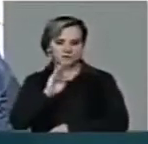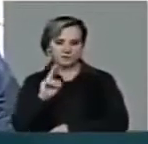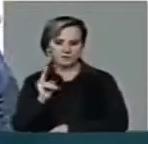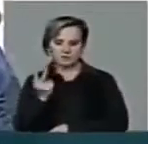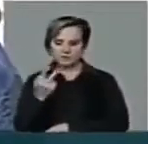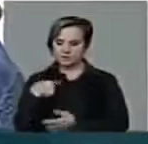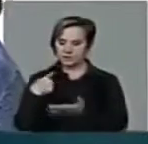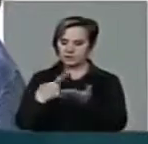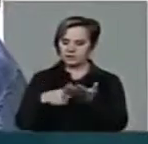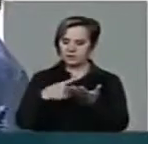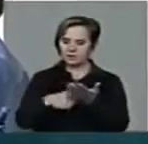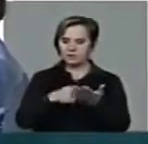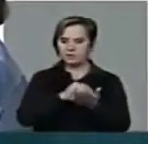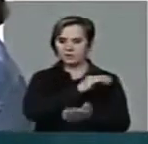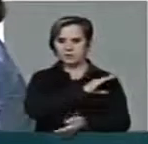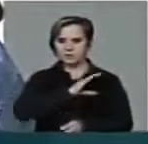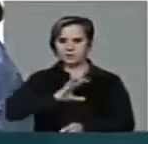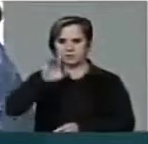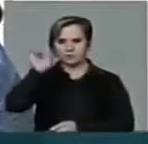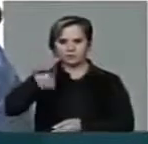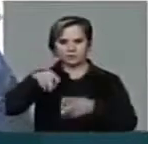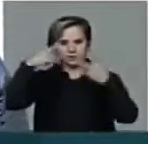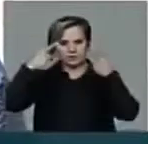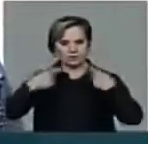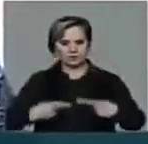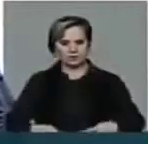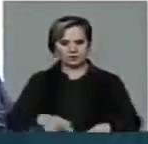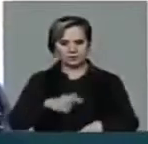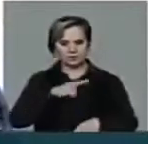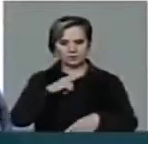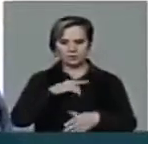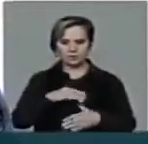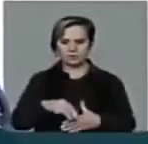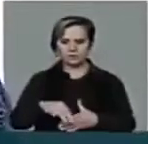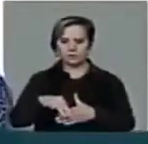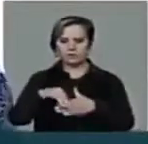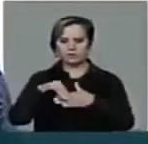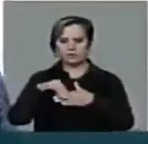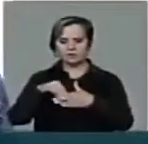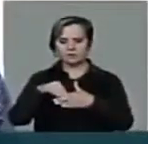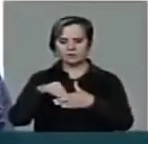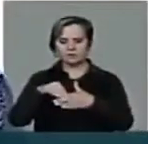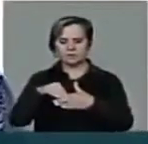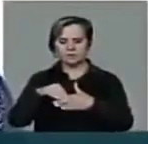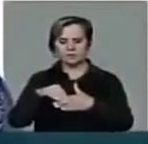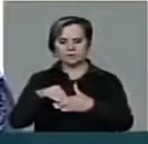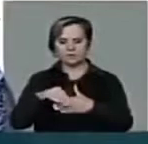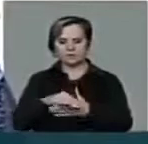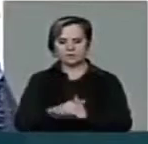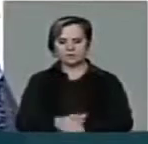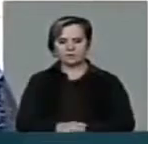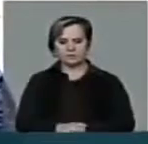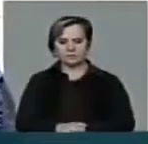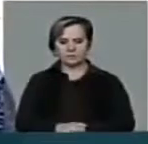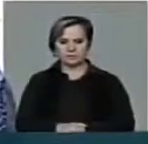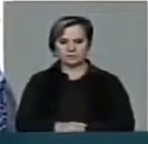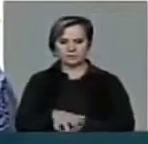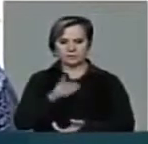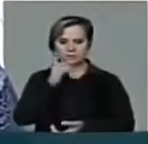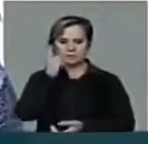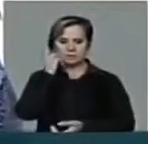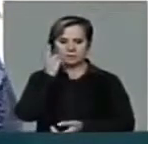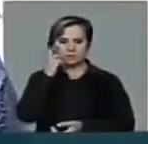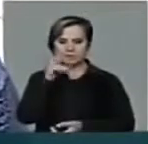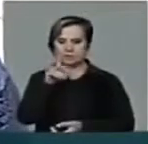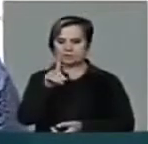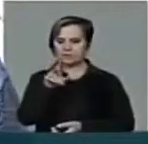Comissão de Direitos Humanos, que tem à frente o... Para concluir, senhor de Vossa Excelência, deputado Durval